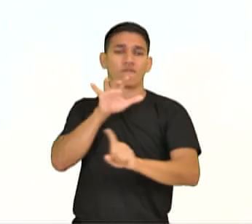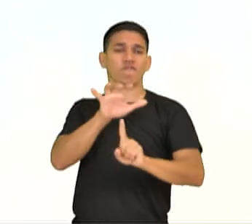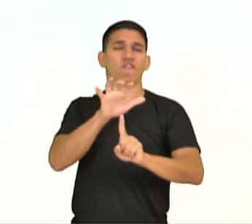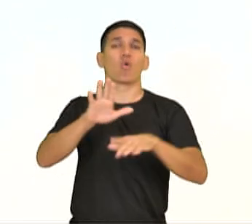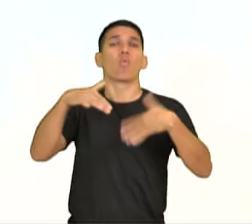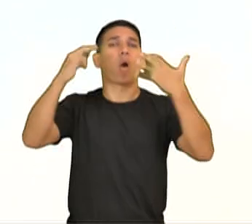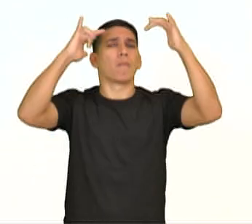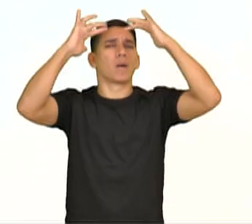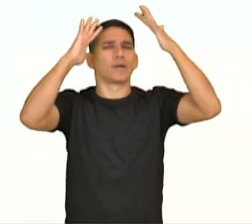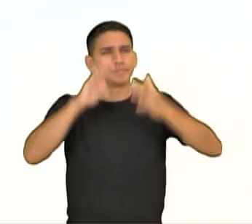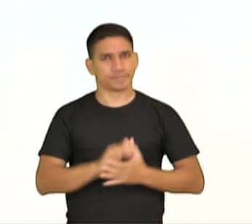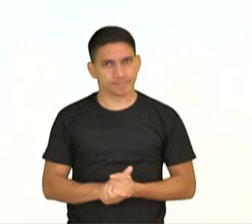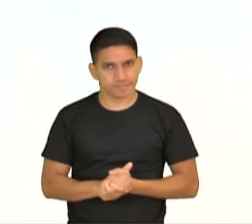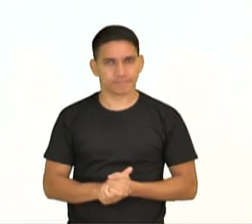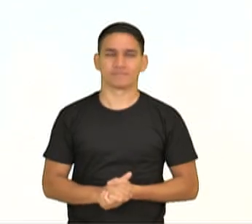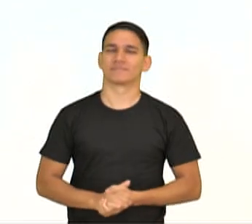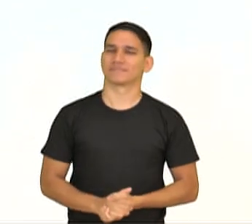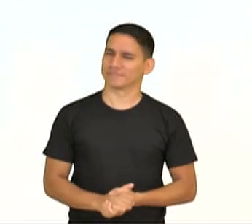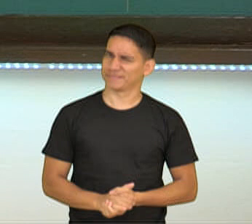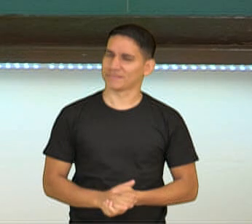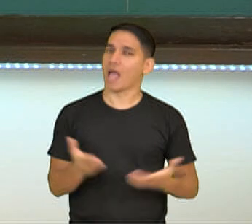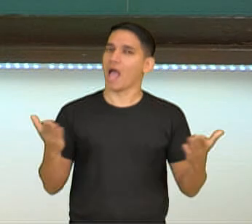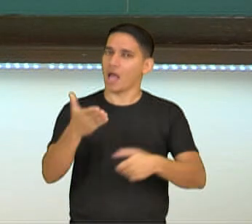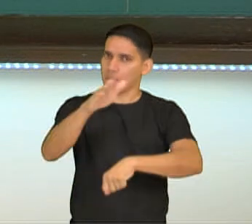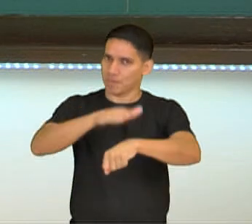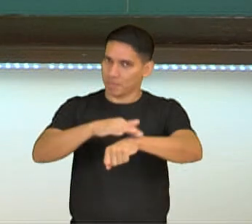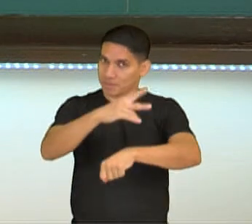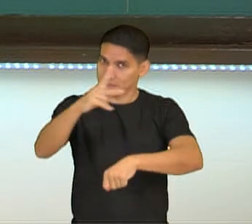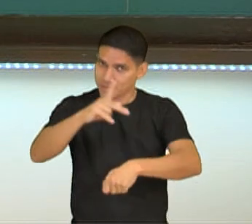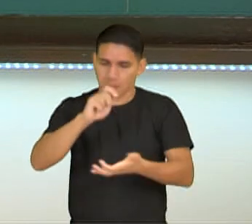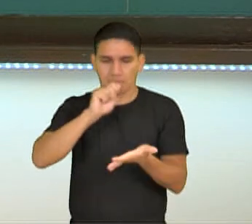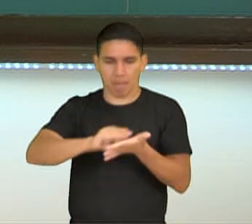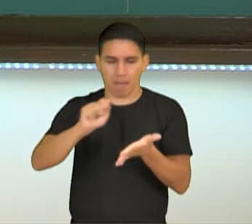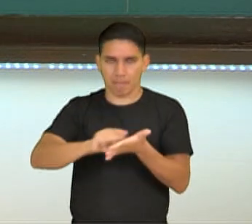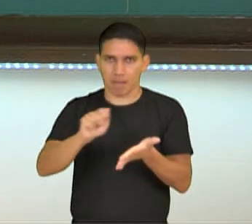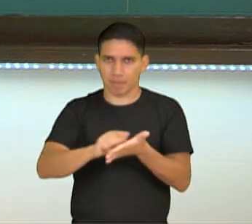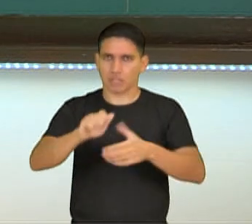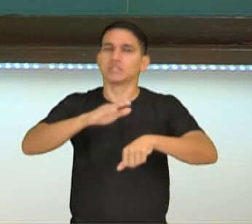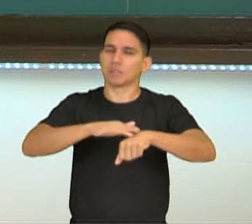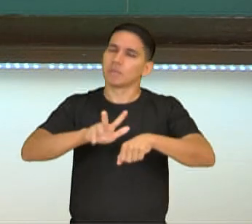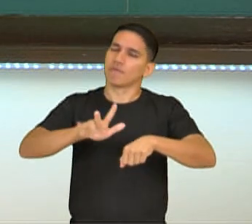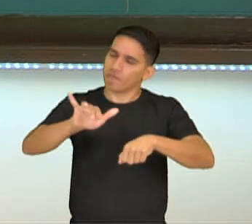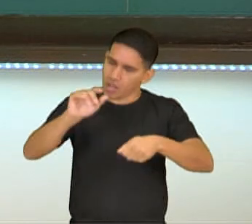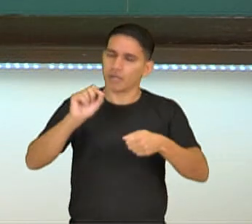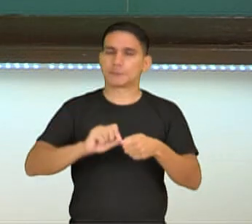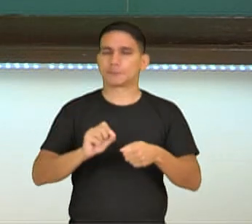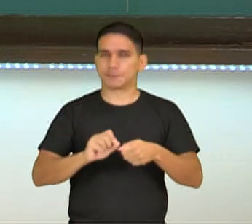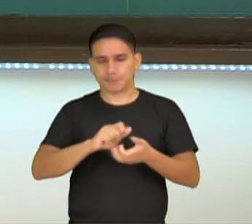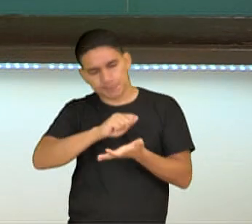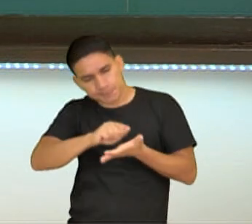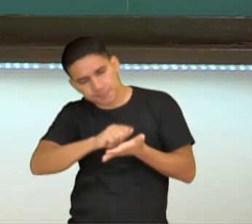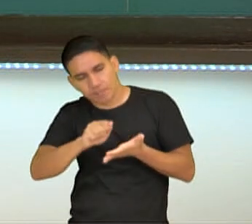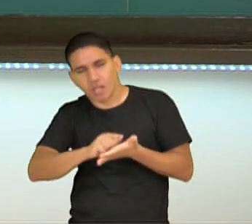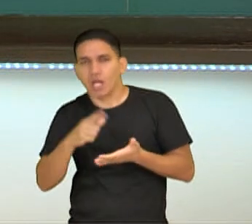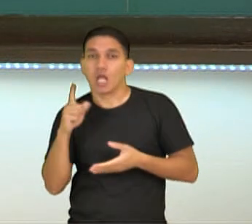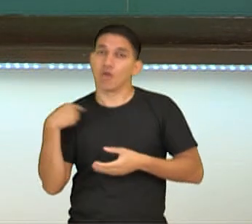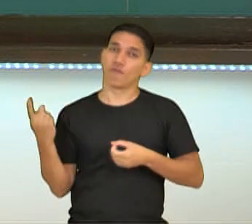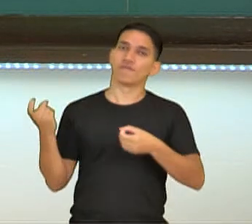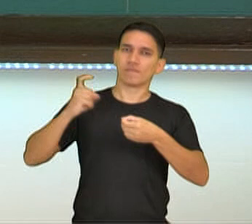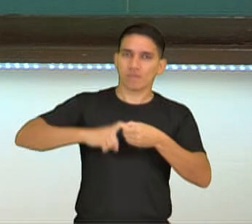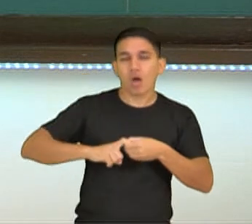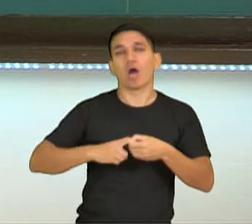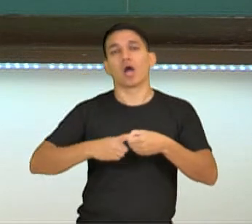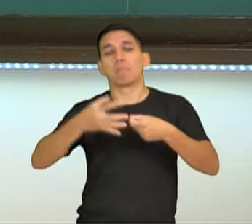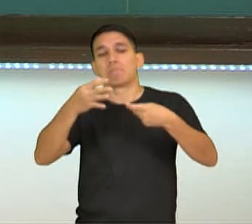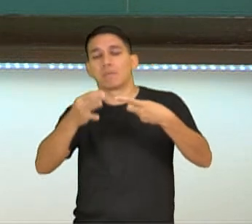pensamento filosófico. Então, você agora vai escrever essa resposta, você vai ter aí um tempinho para fazer. Daqui a pouco eu vou voltar e